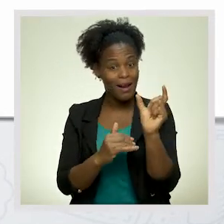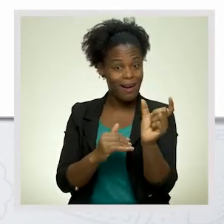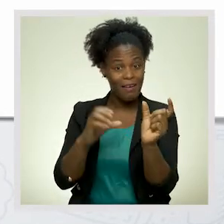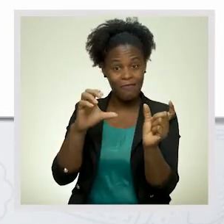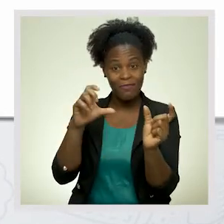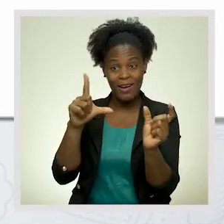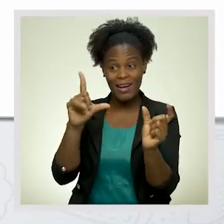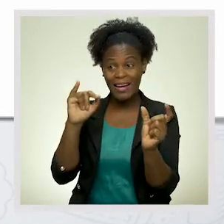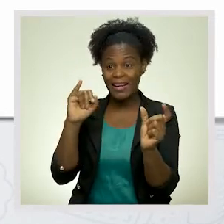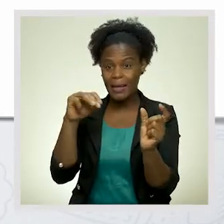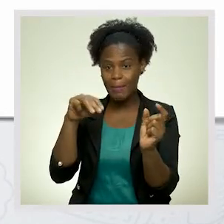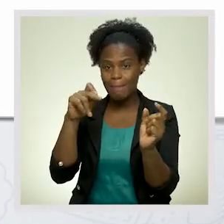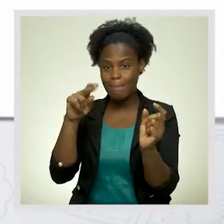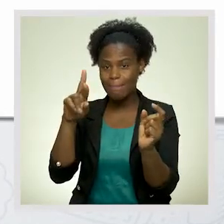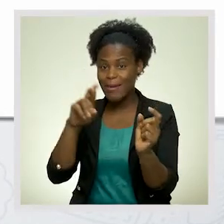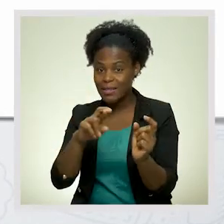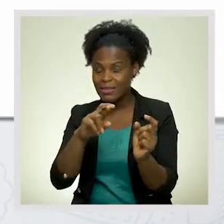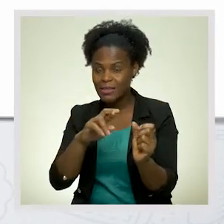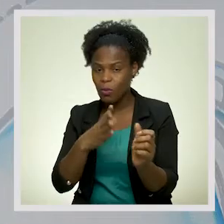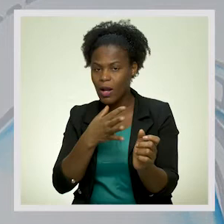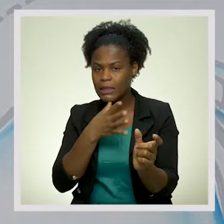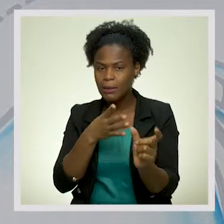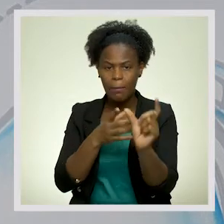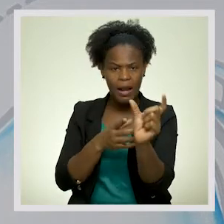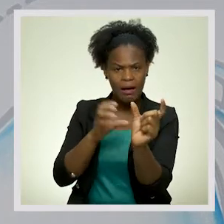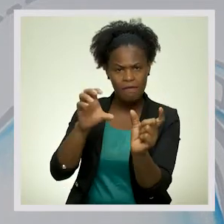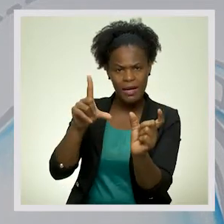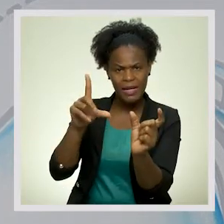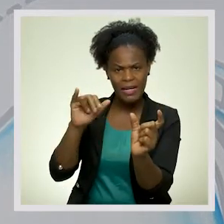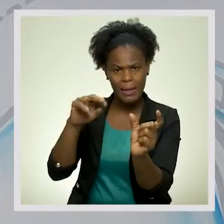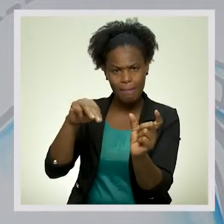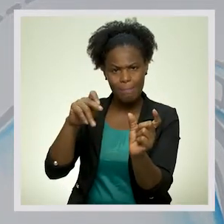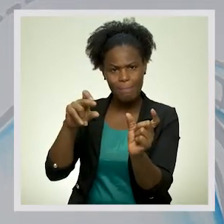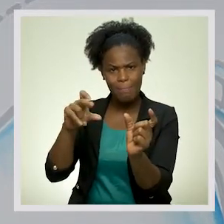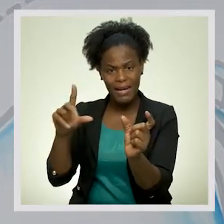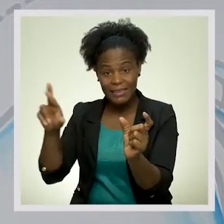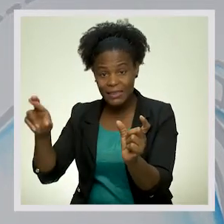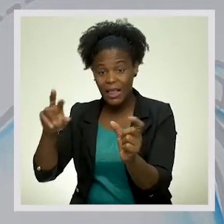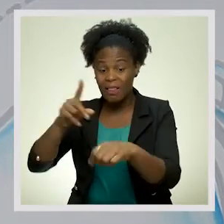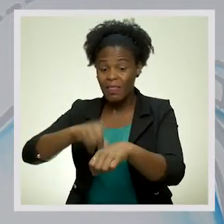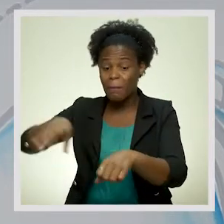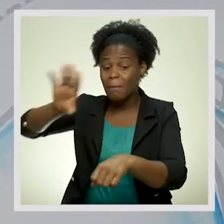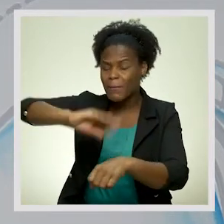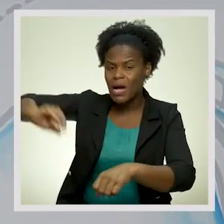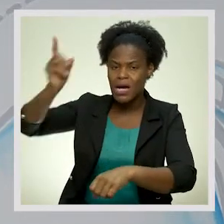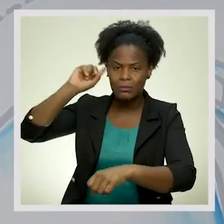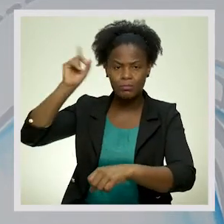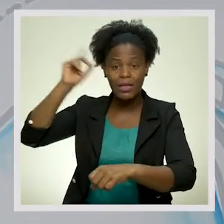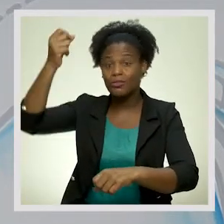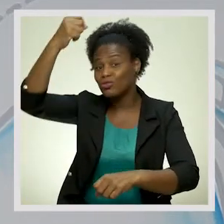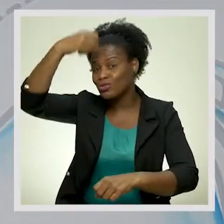de clímax, eu estou a referir ao momento mais importante da história, que é o momento chave, onde